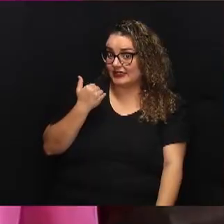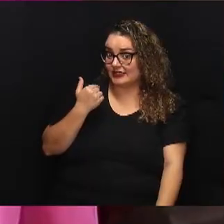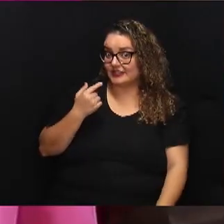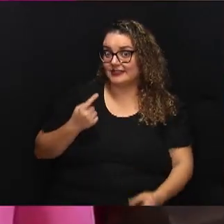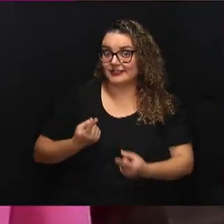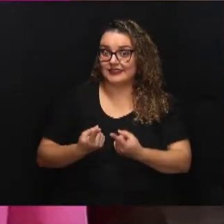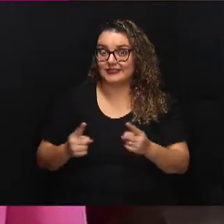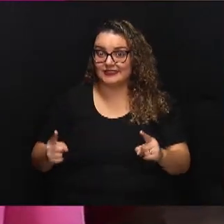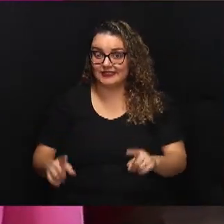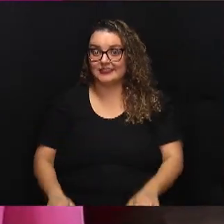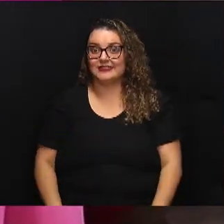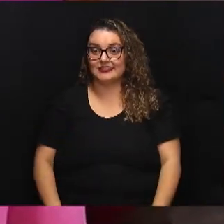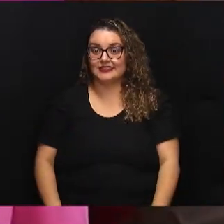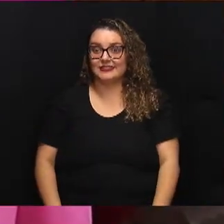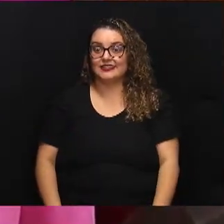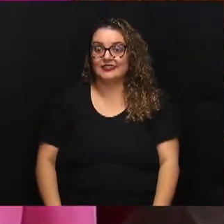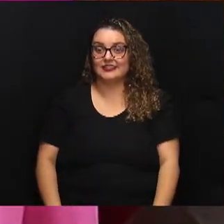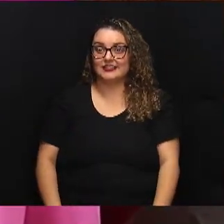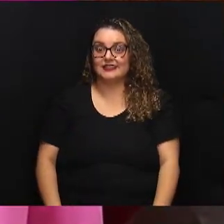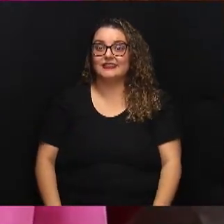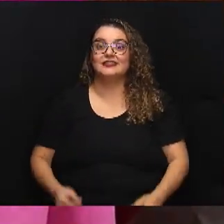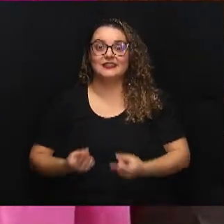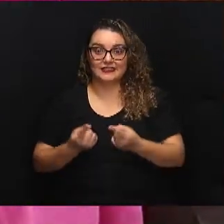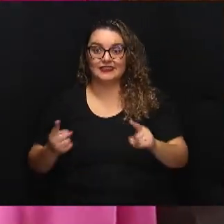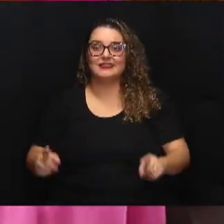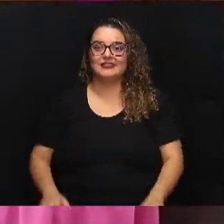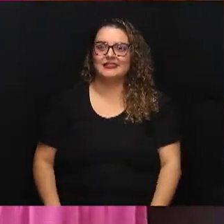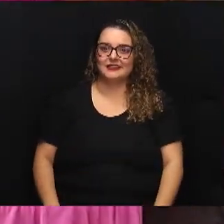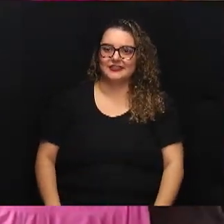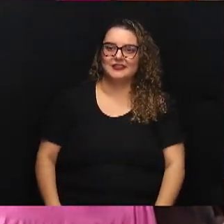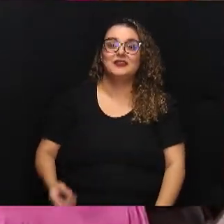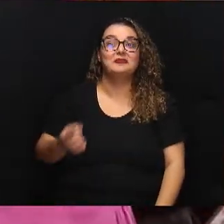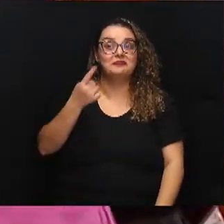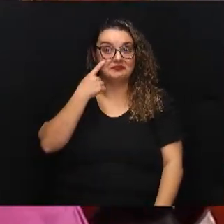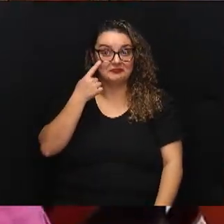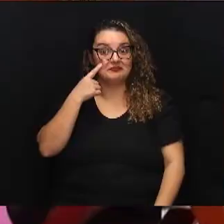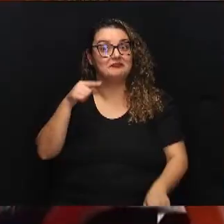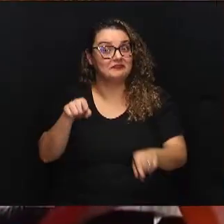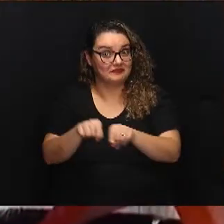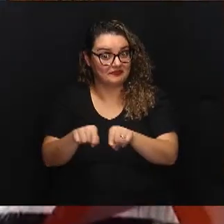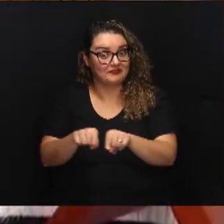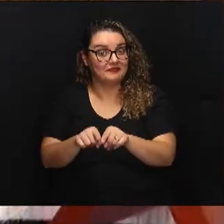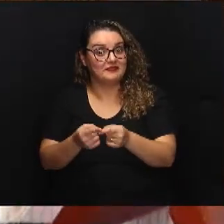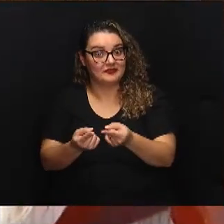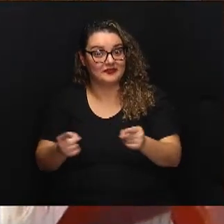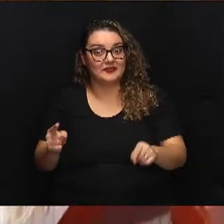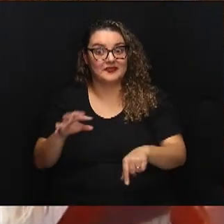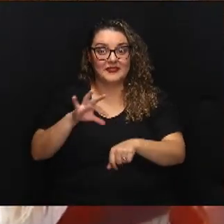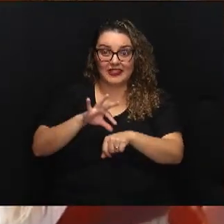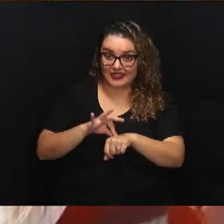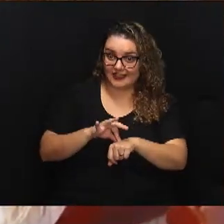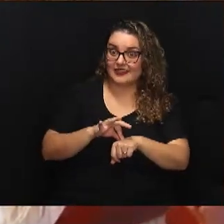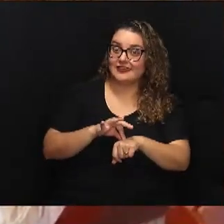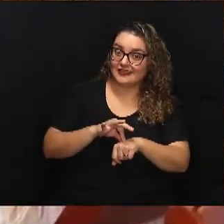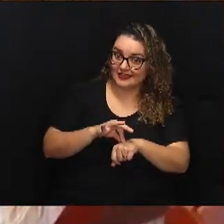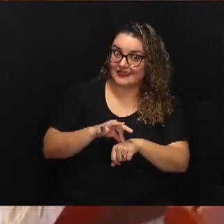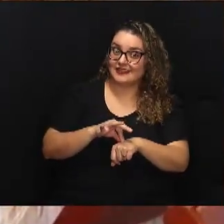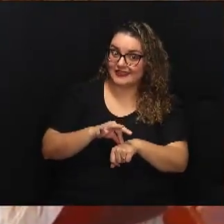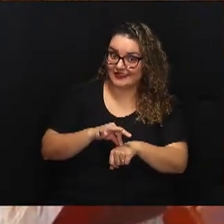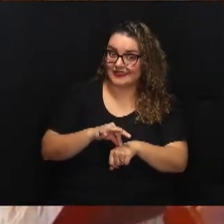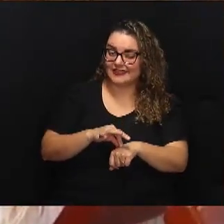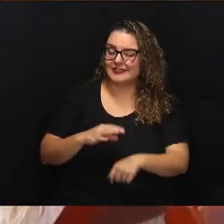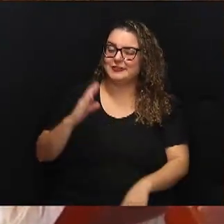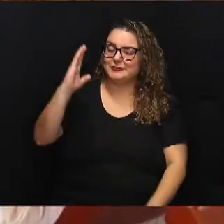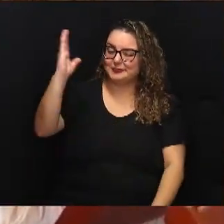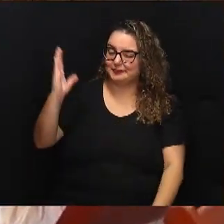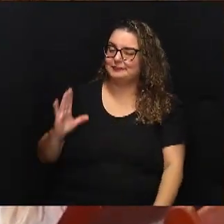de carne. Espetinho de carne? Isso. Olha, tem também aqui espetinho de carne, que é algo que o